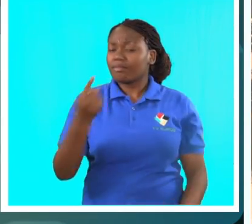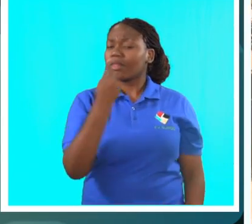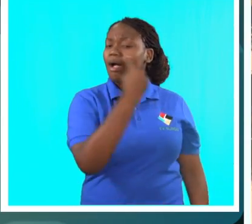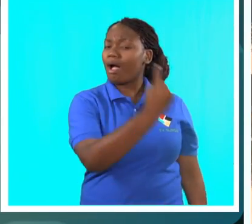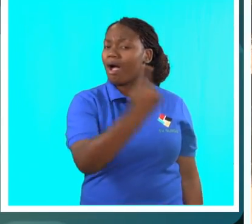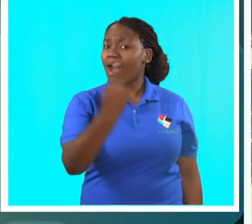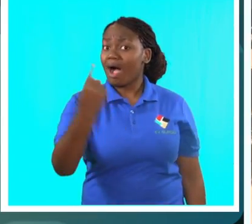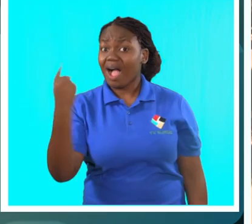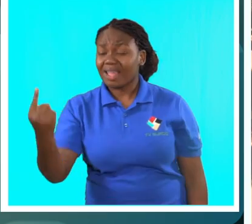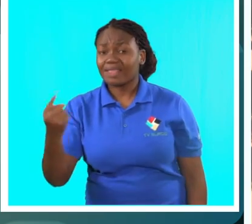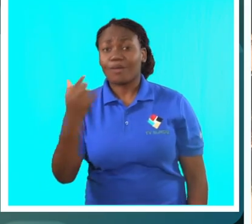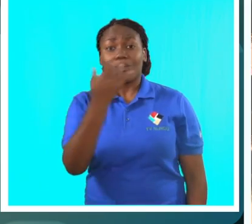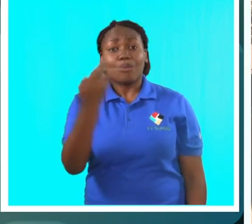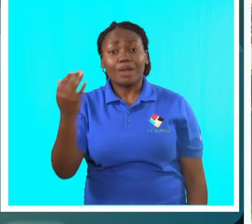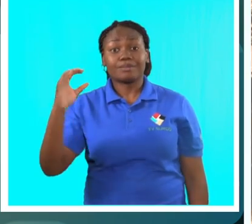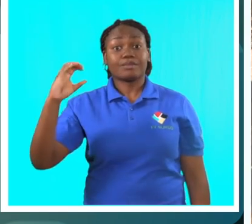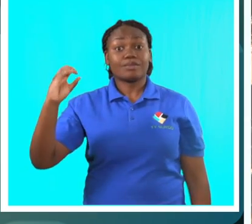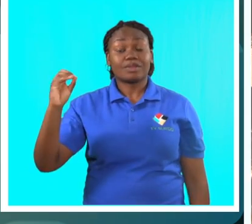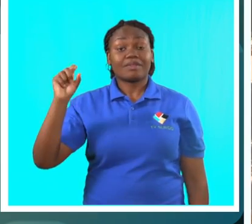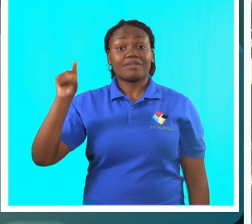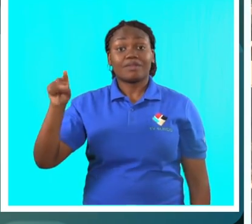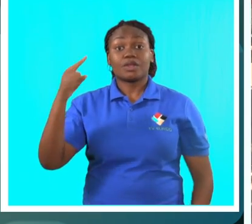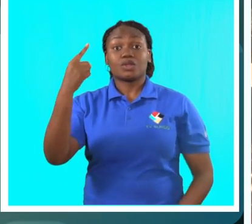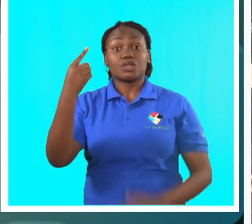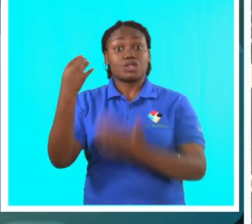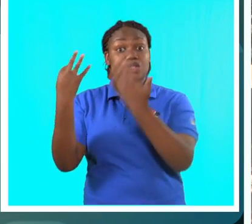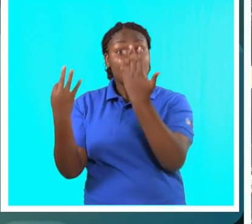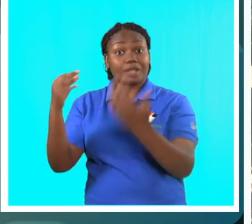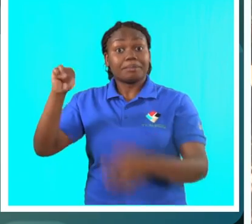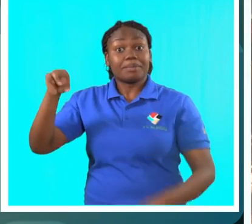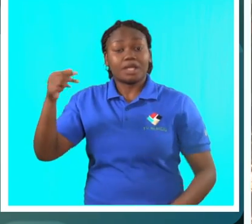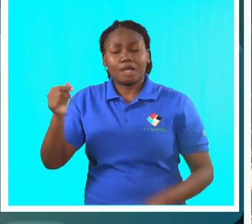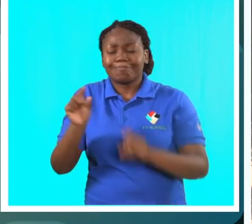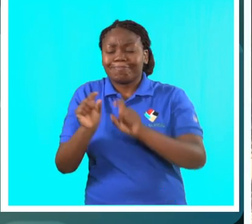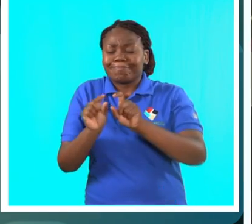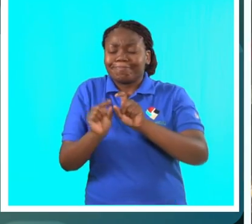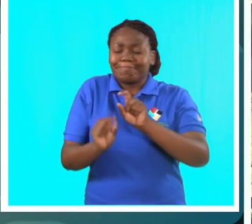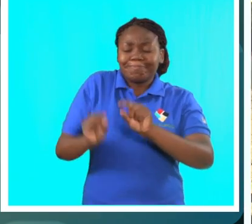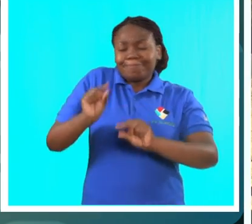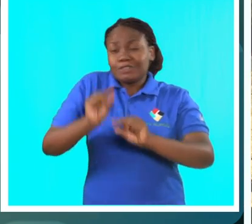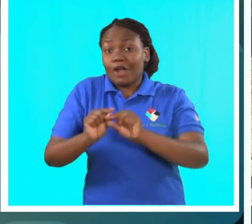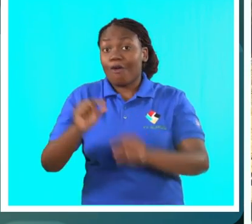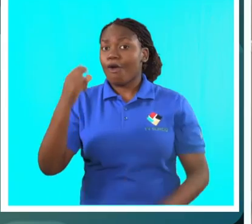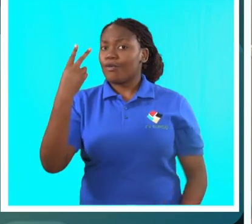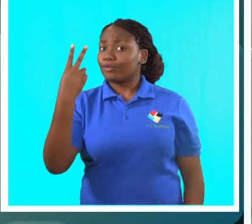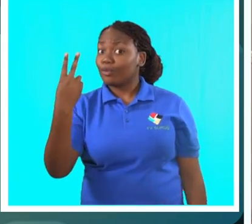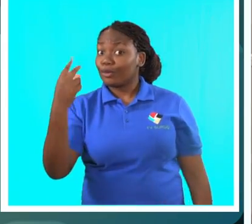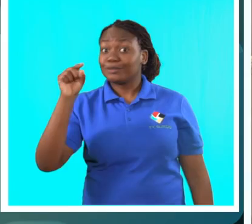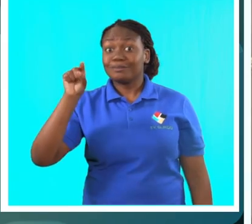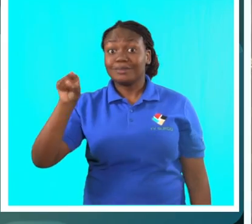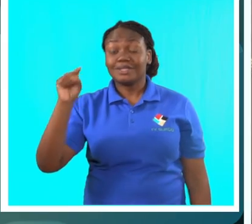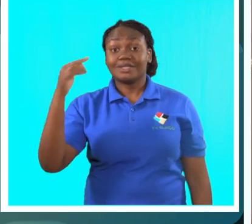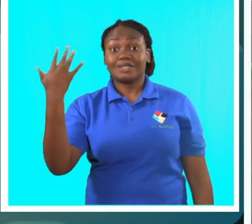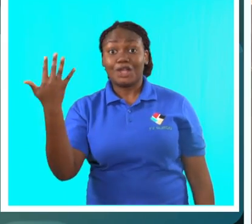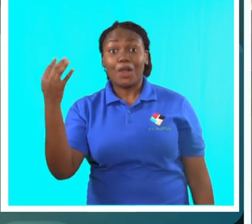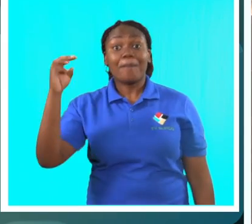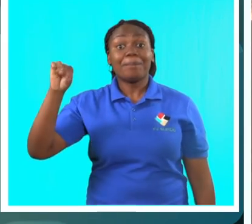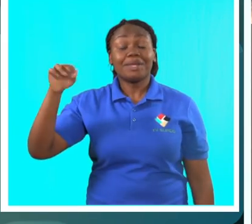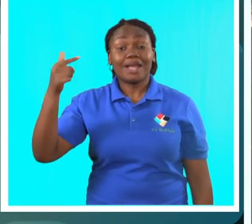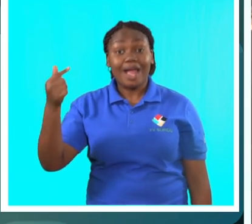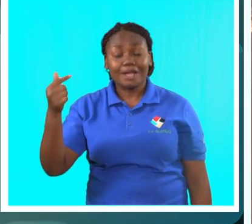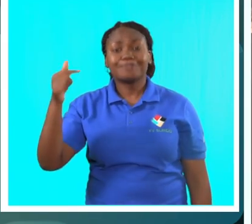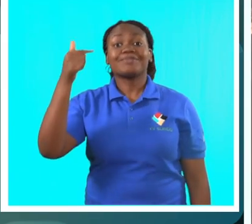0.18 mtic por km mas o custo de produção é de 2.5 mtic fato que deixa a